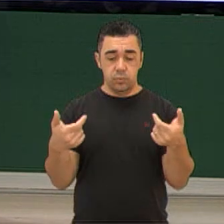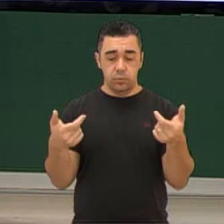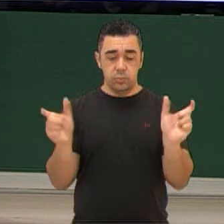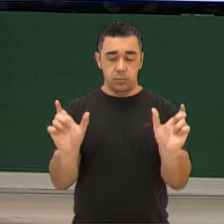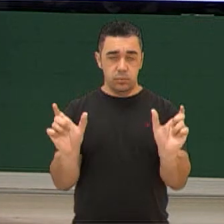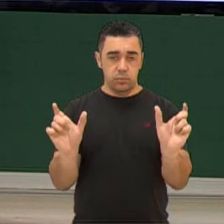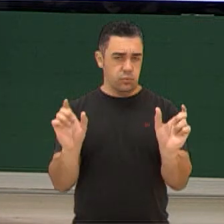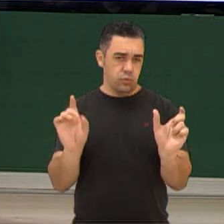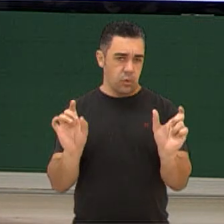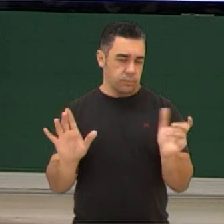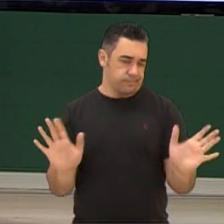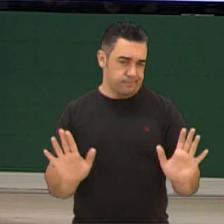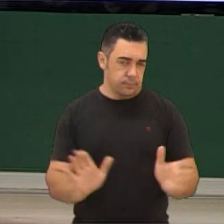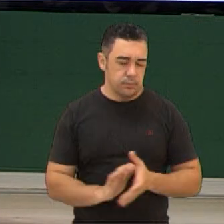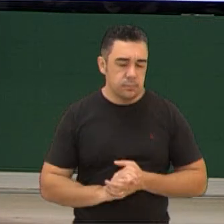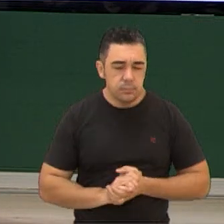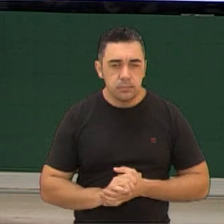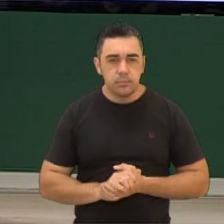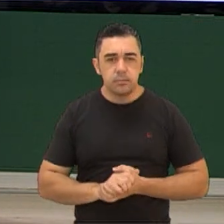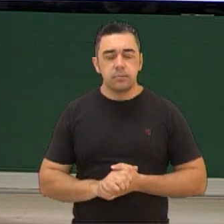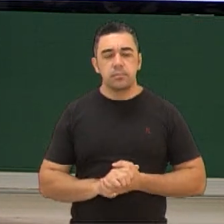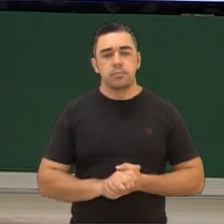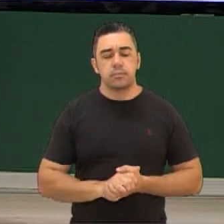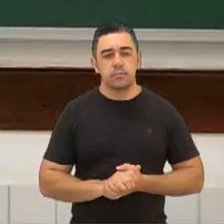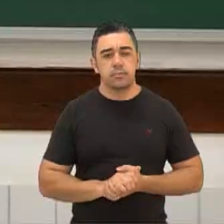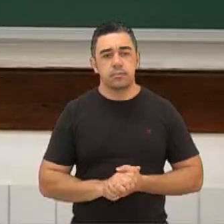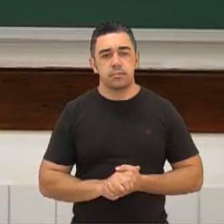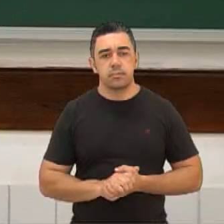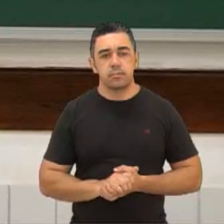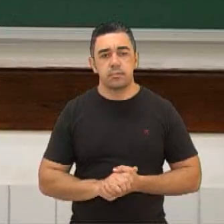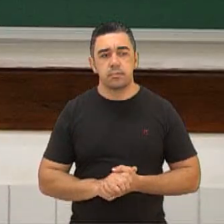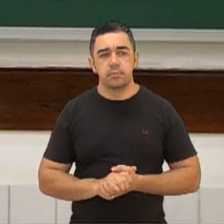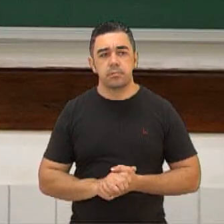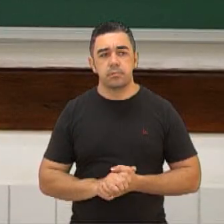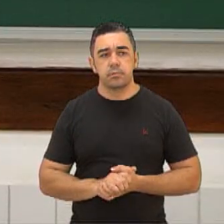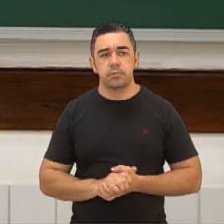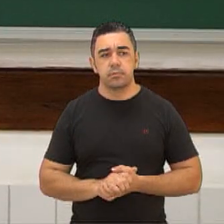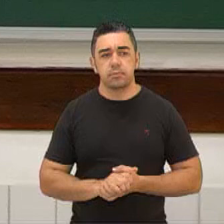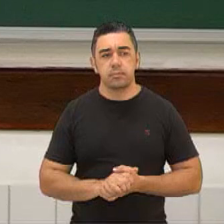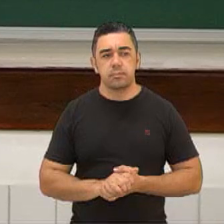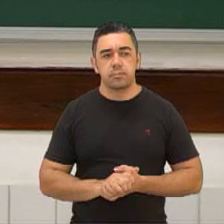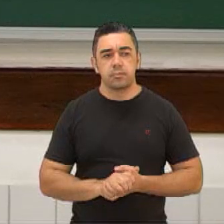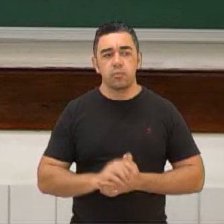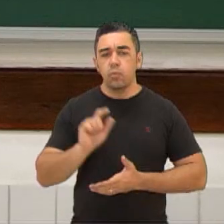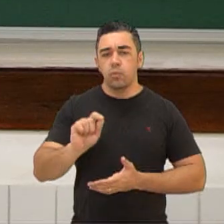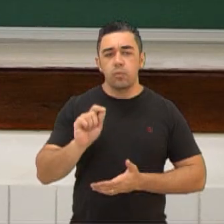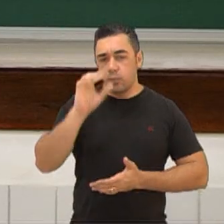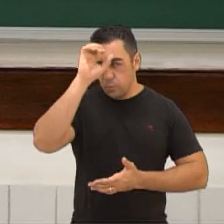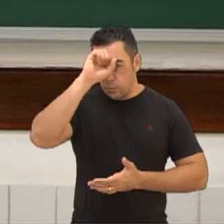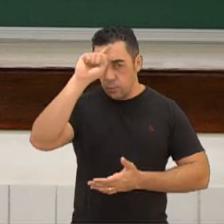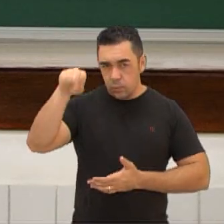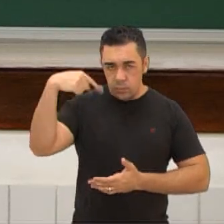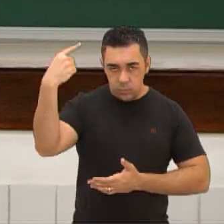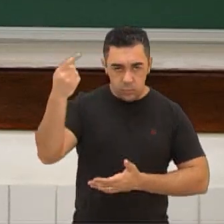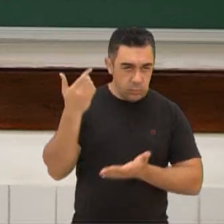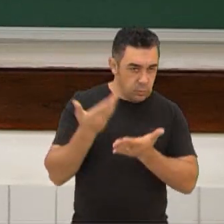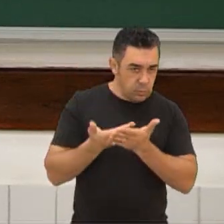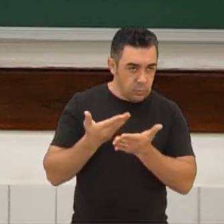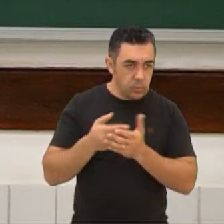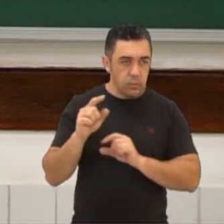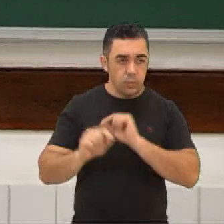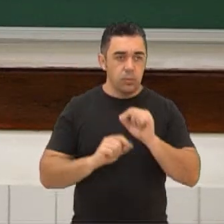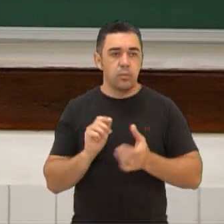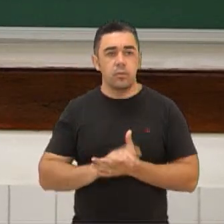a posição ali na hora de escrever a sentença, ok? O que a gente verá aí vai ver na